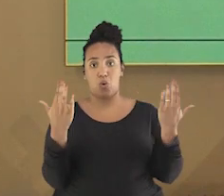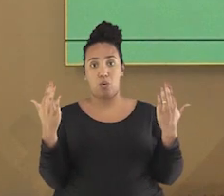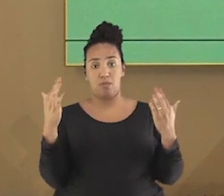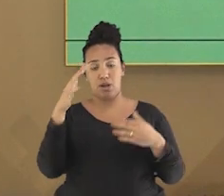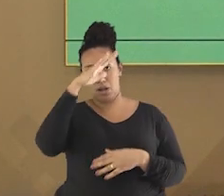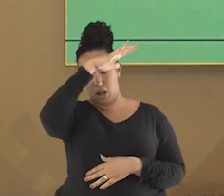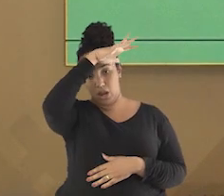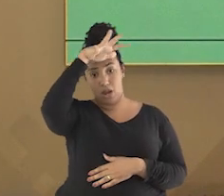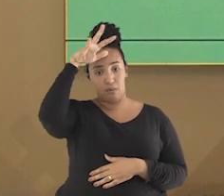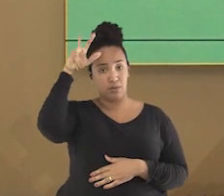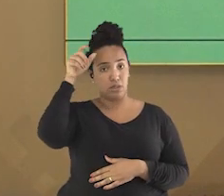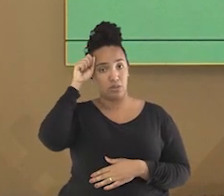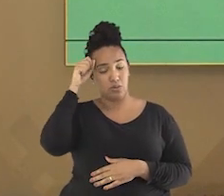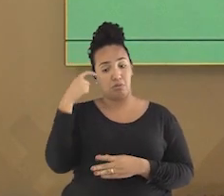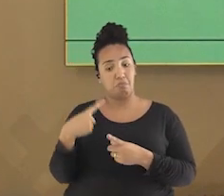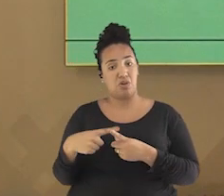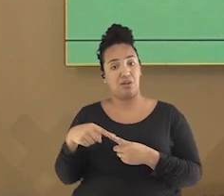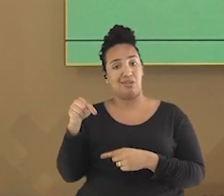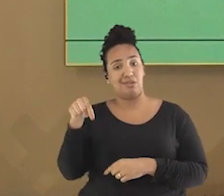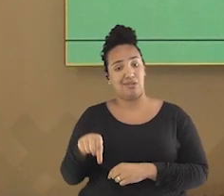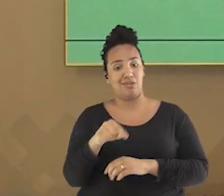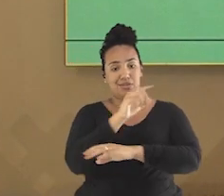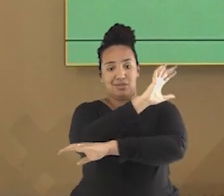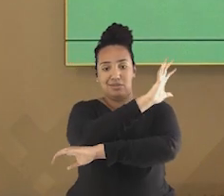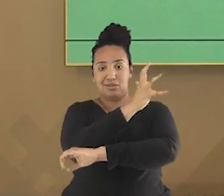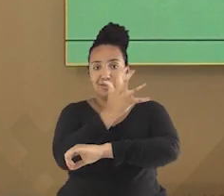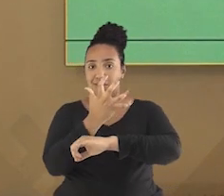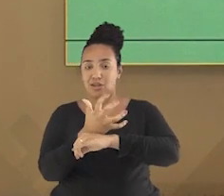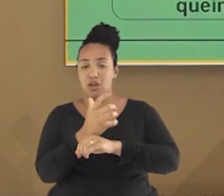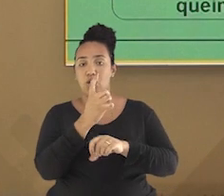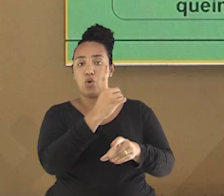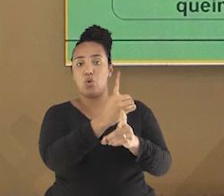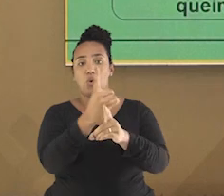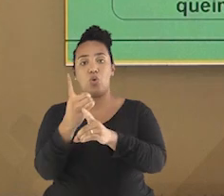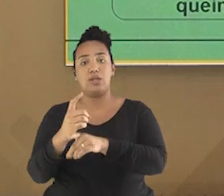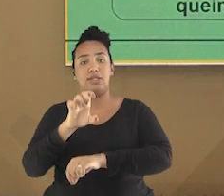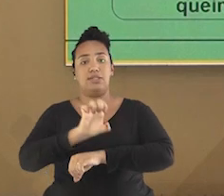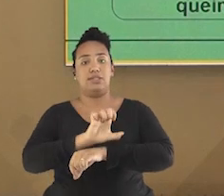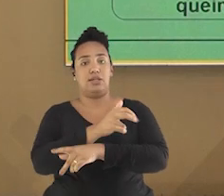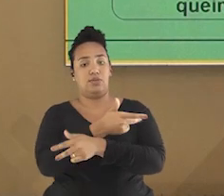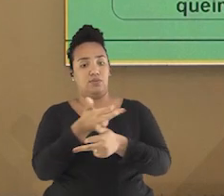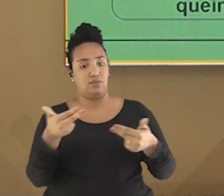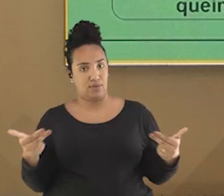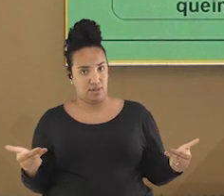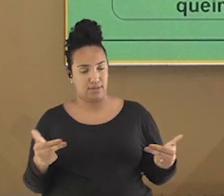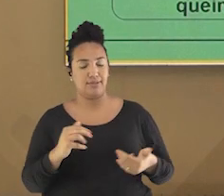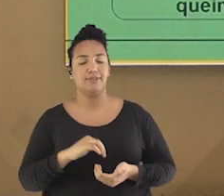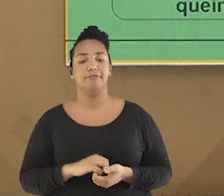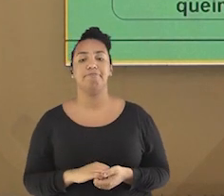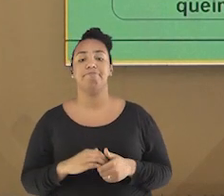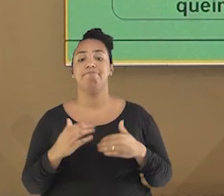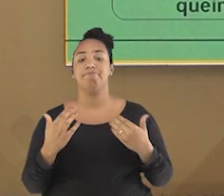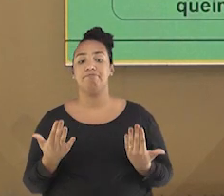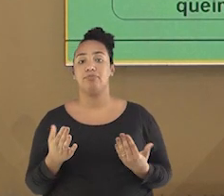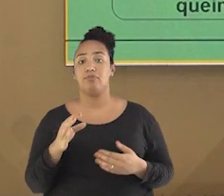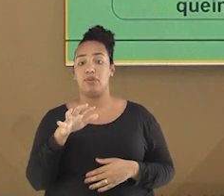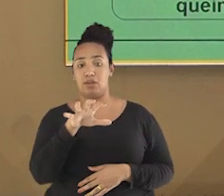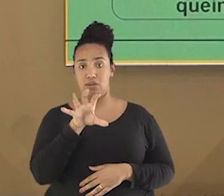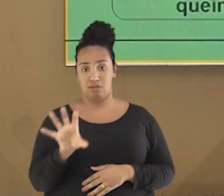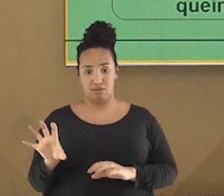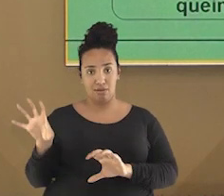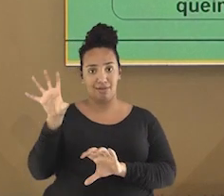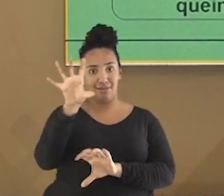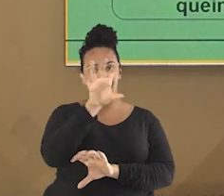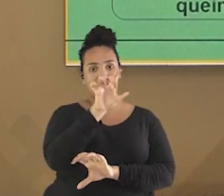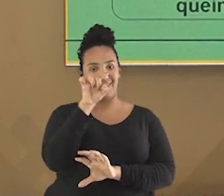pega vários estados do Brasil. E em todas essas áreas que estão presentes no bioma, há períodos que o